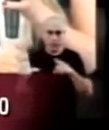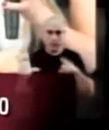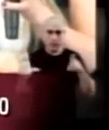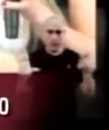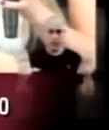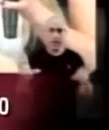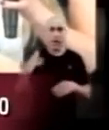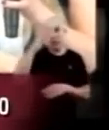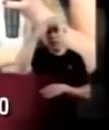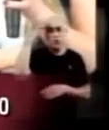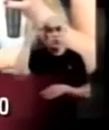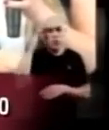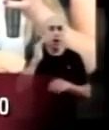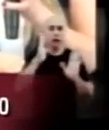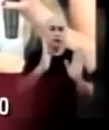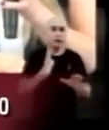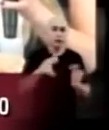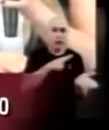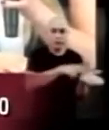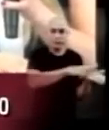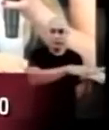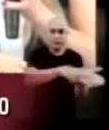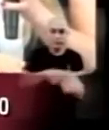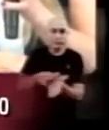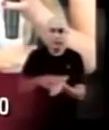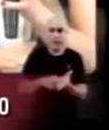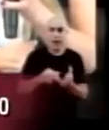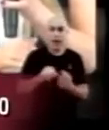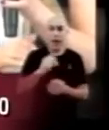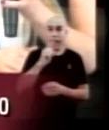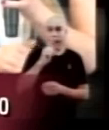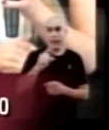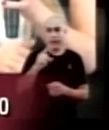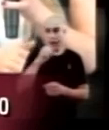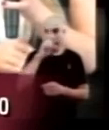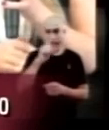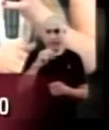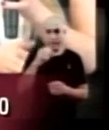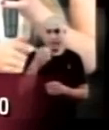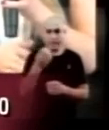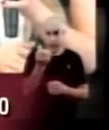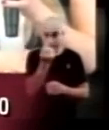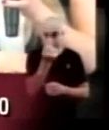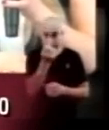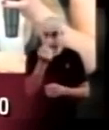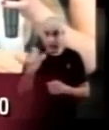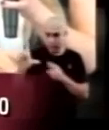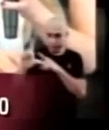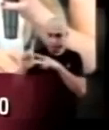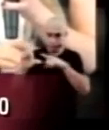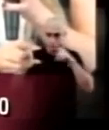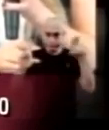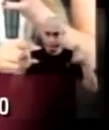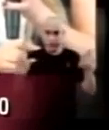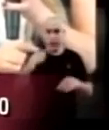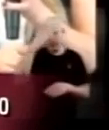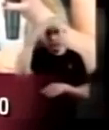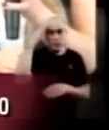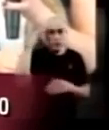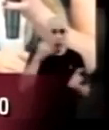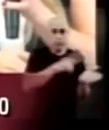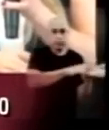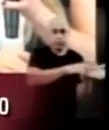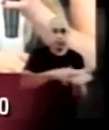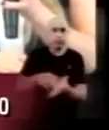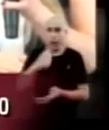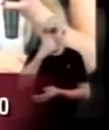internados acumulados. Então, a linha branca são os casos totais, somados, UTI e enfermaria, acumulados. O